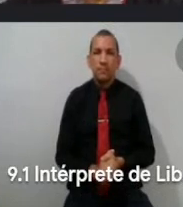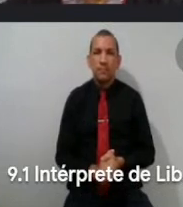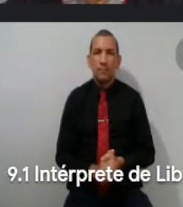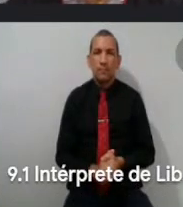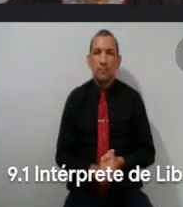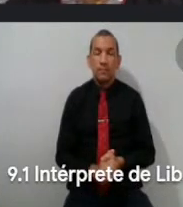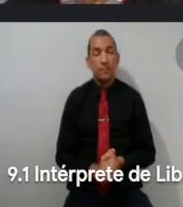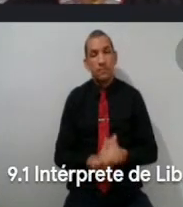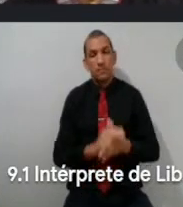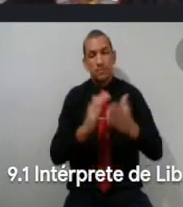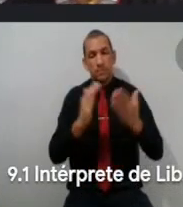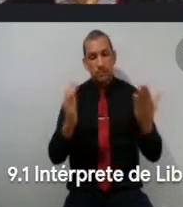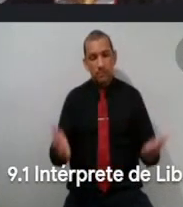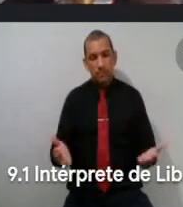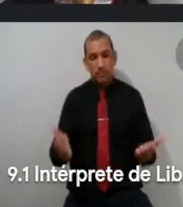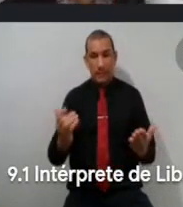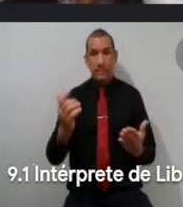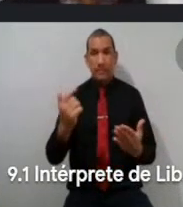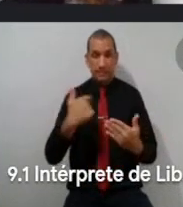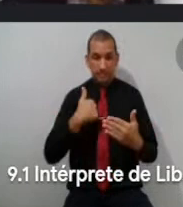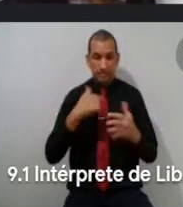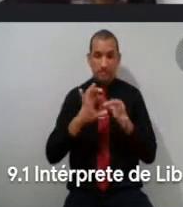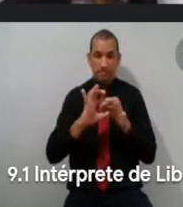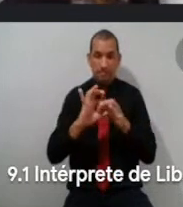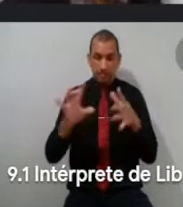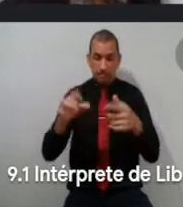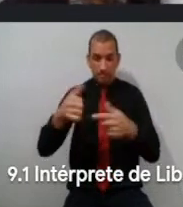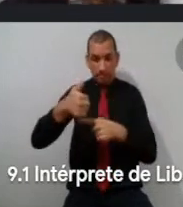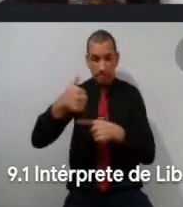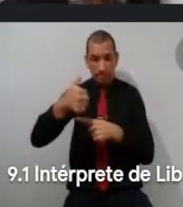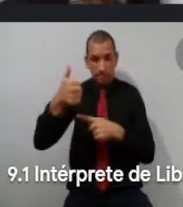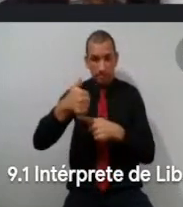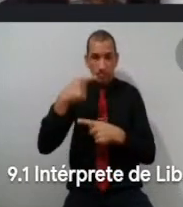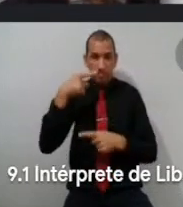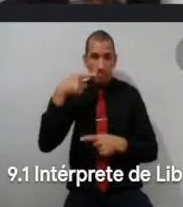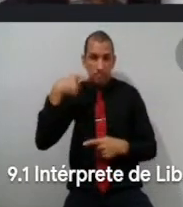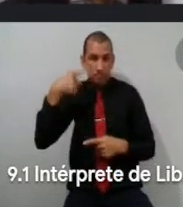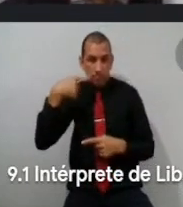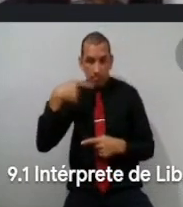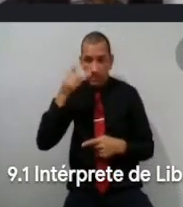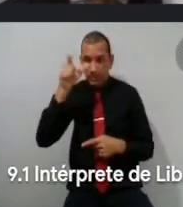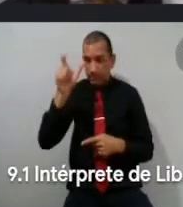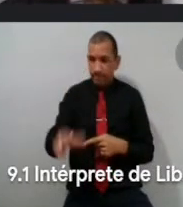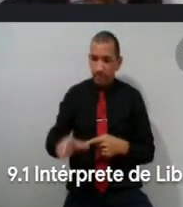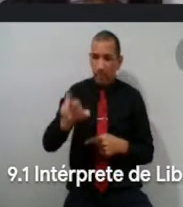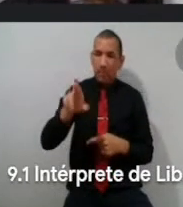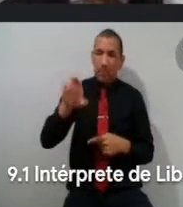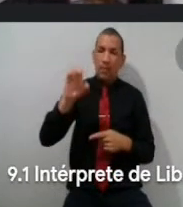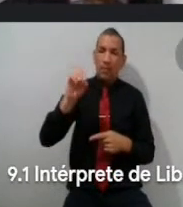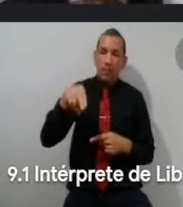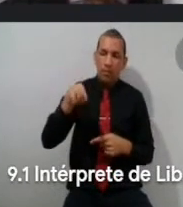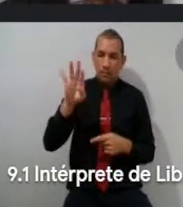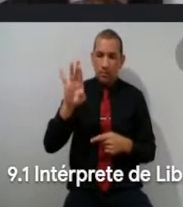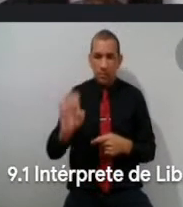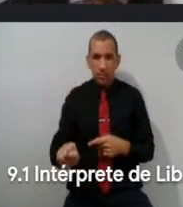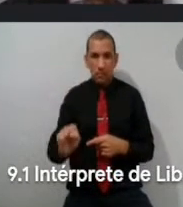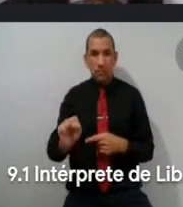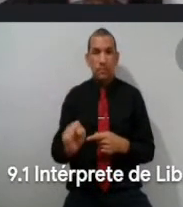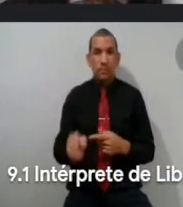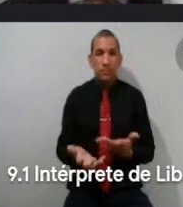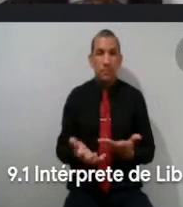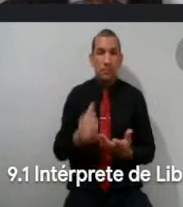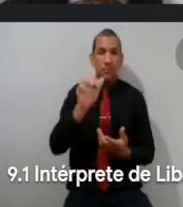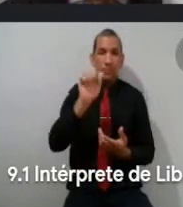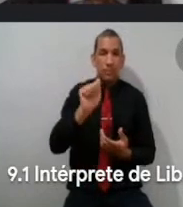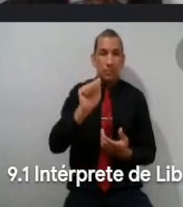bom então vou conseguir a palavra primeiramente o advogado do recorrente o Dr Vargas de